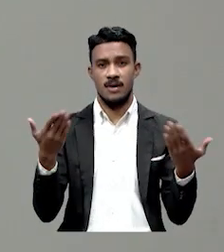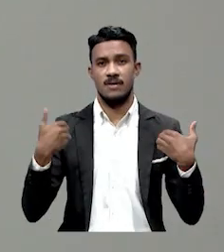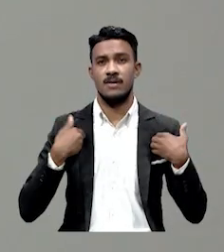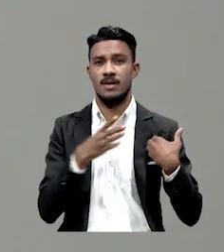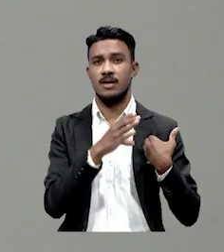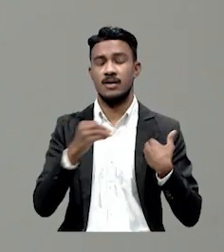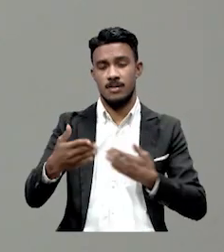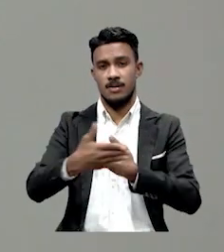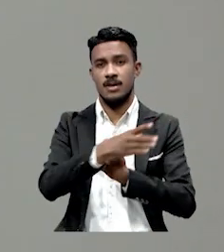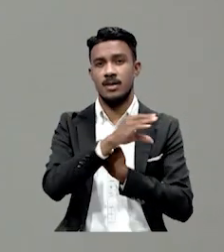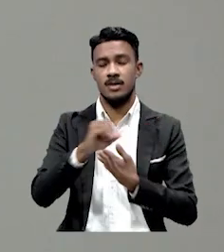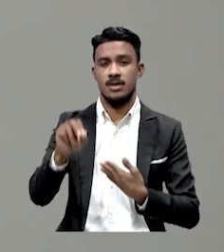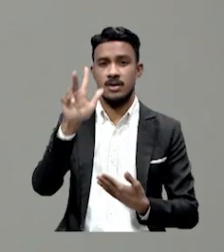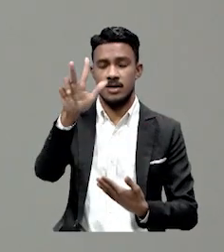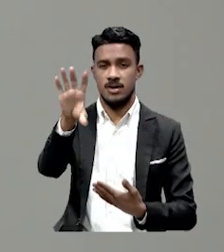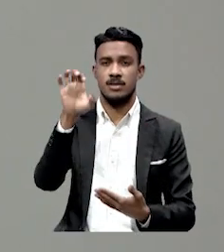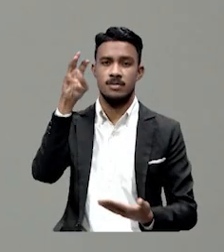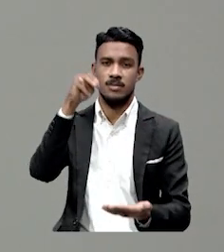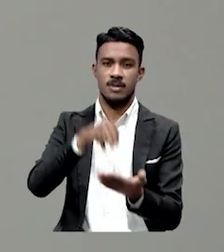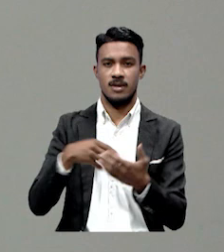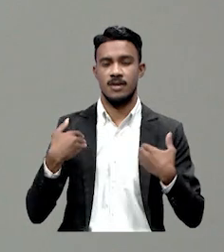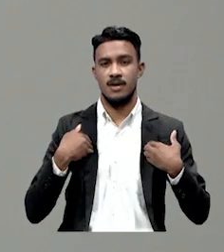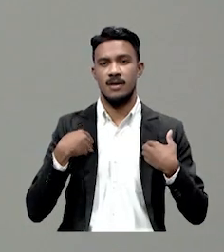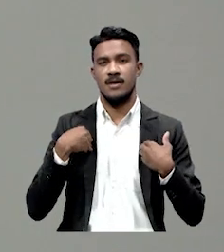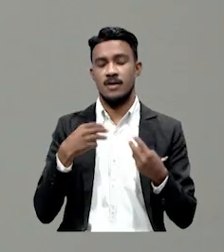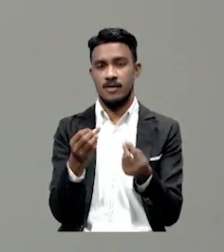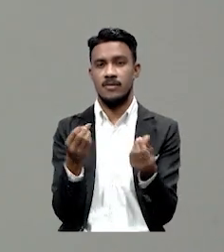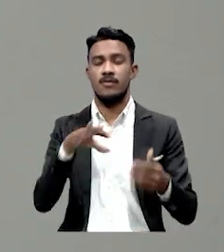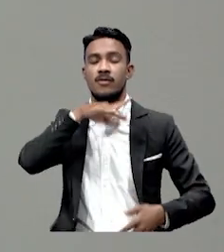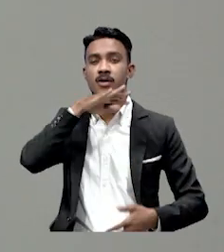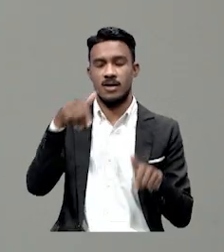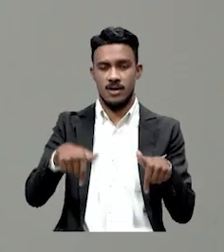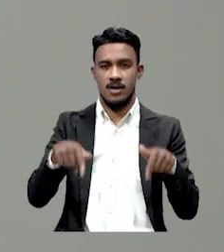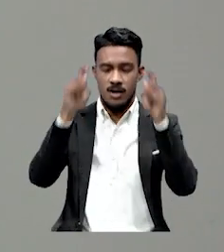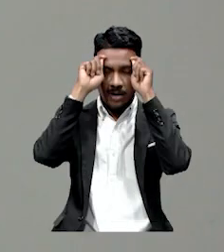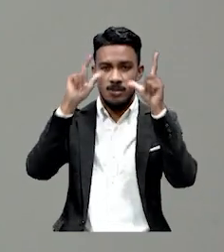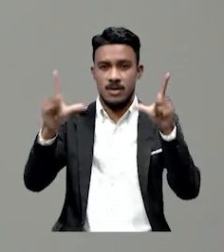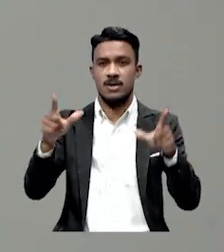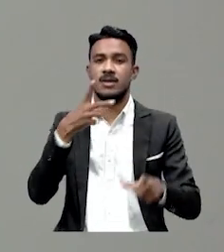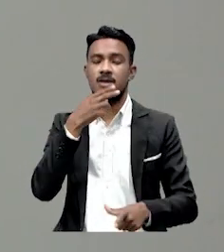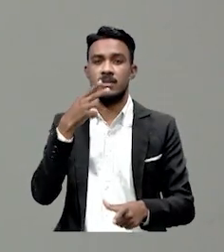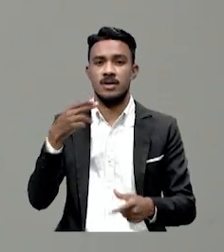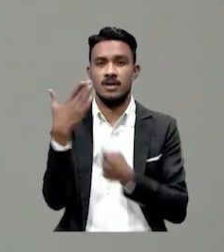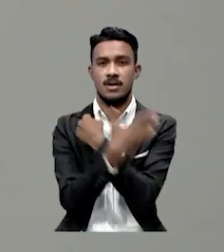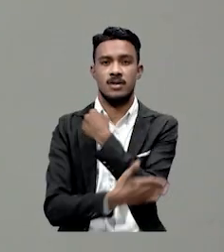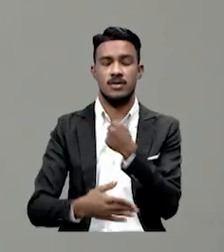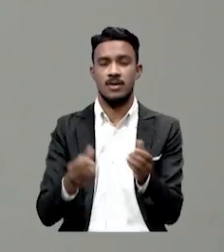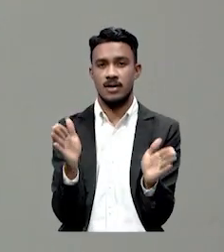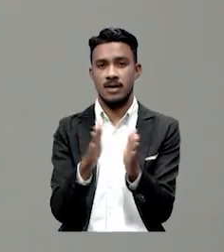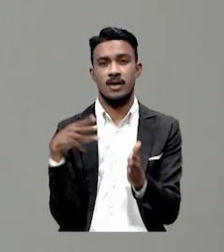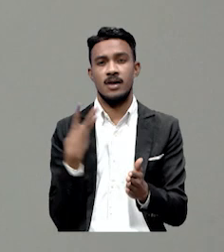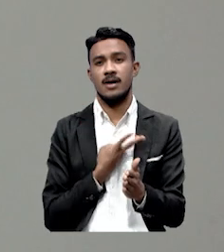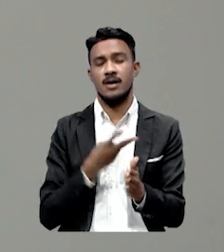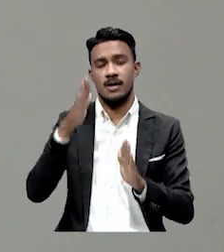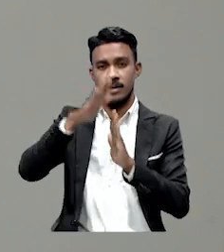quase 33.300 quilos de lixo com o tabaco. A nossa nação é a que está vulnerável teve